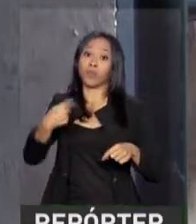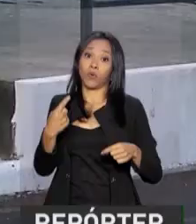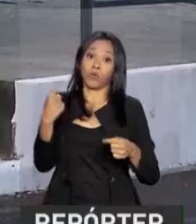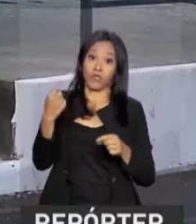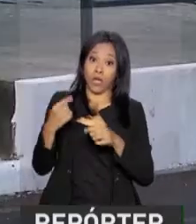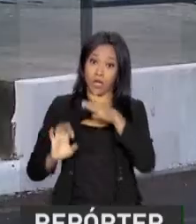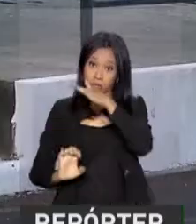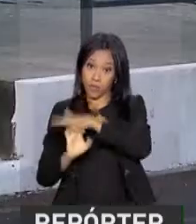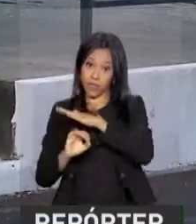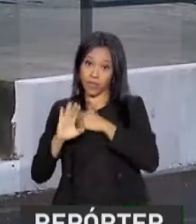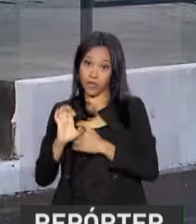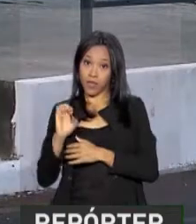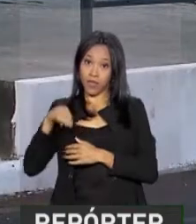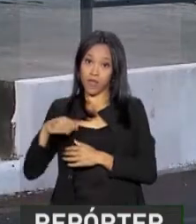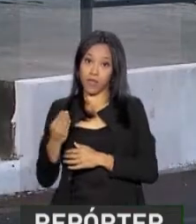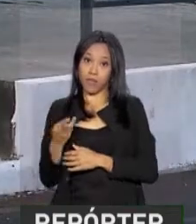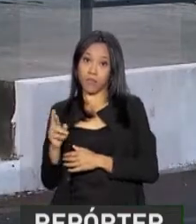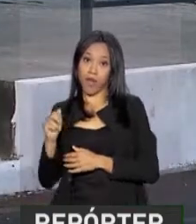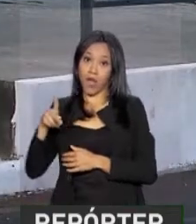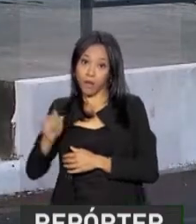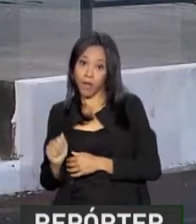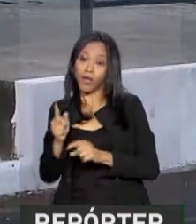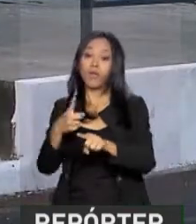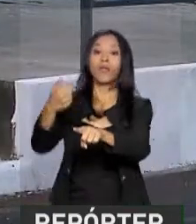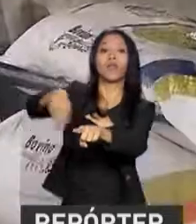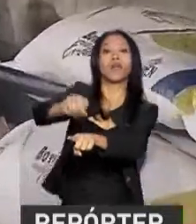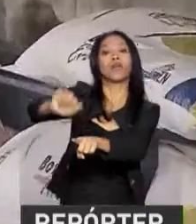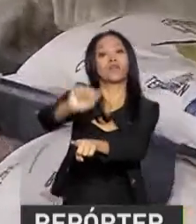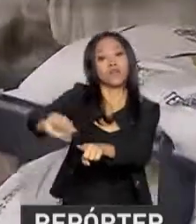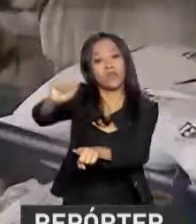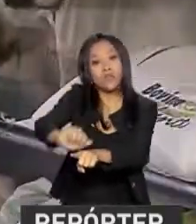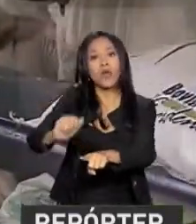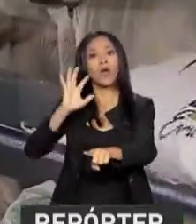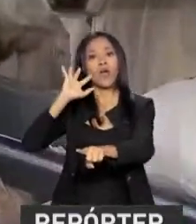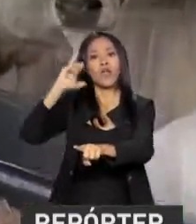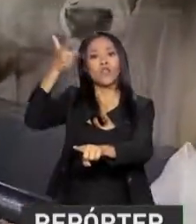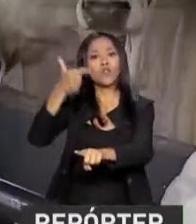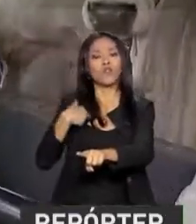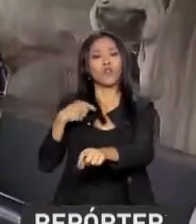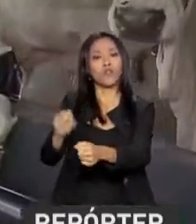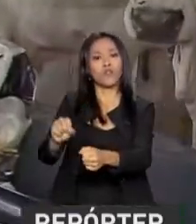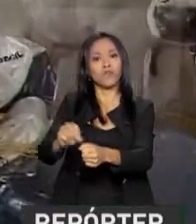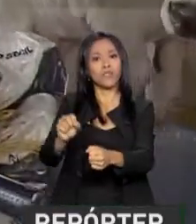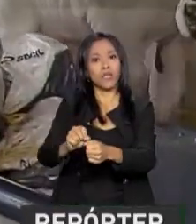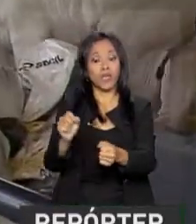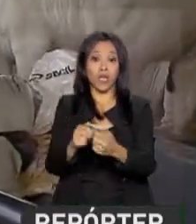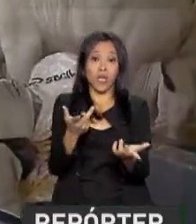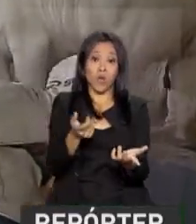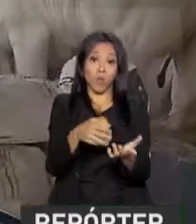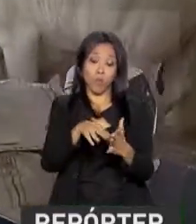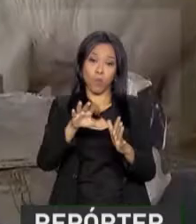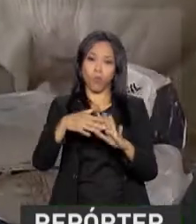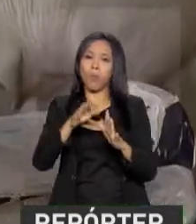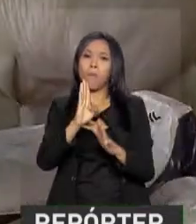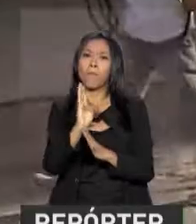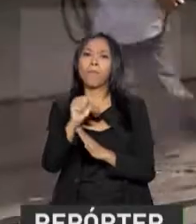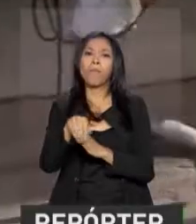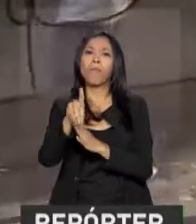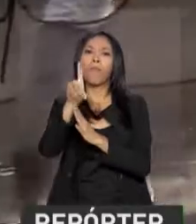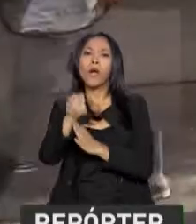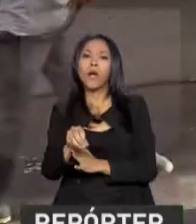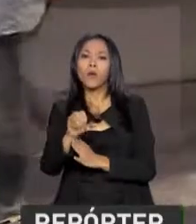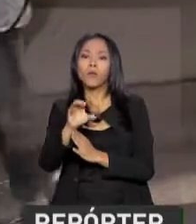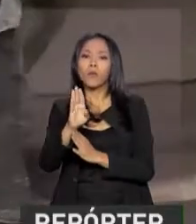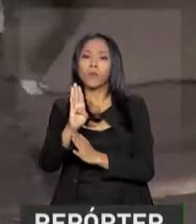embrapa ea associação brasileira de criadores de zebu decidiram criar um banco de dados com avaliações genéticas das